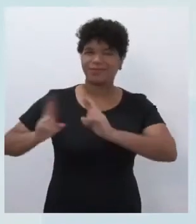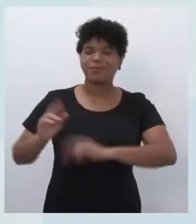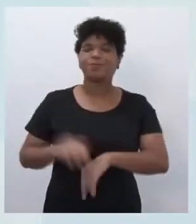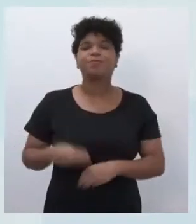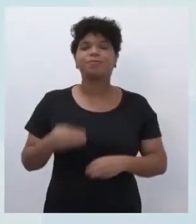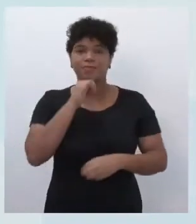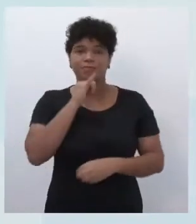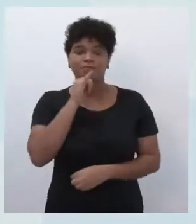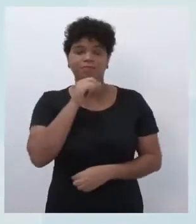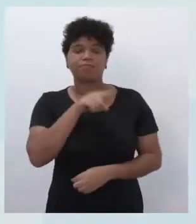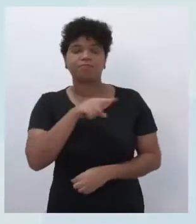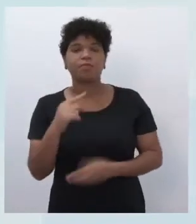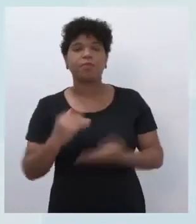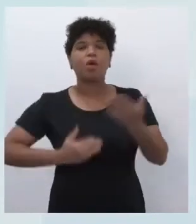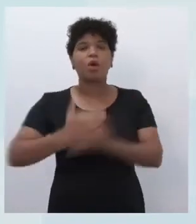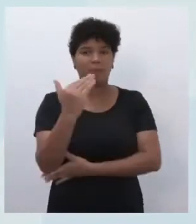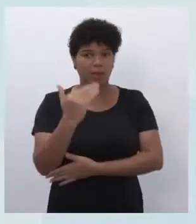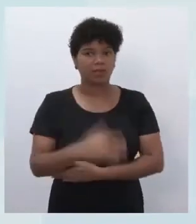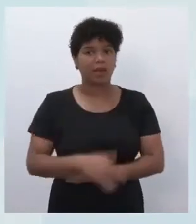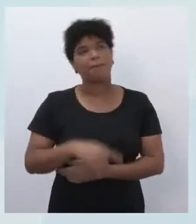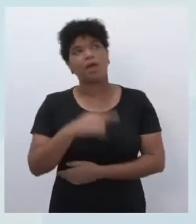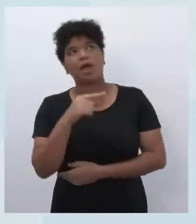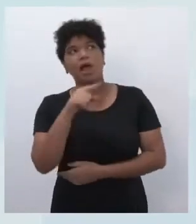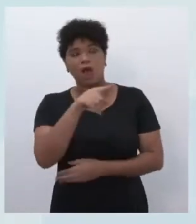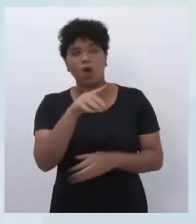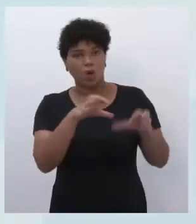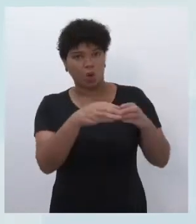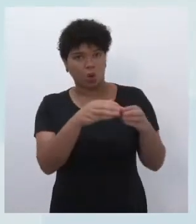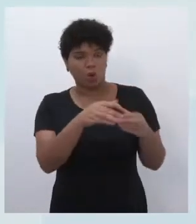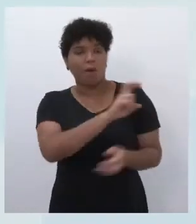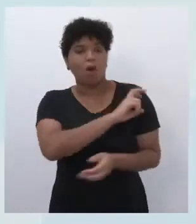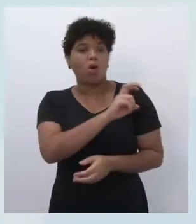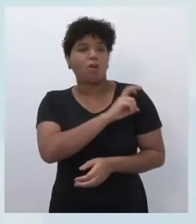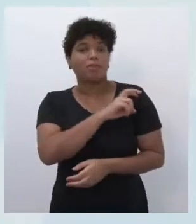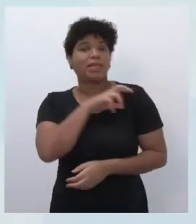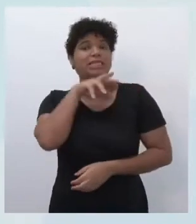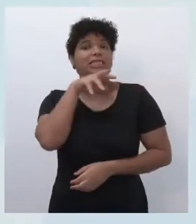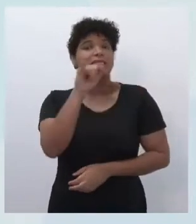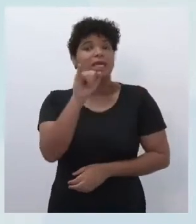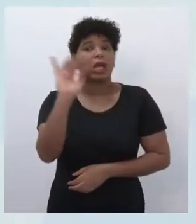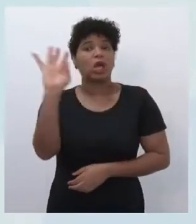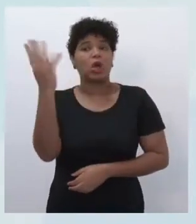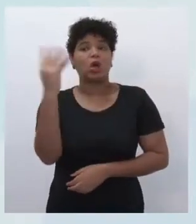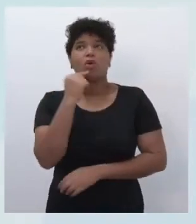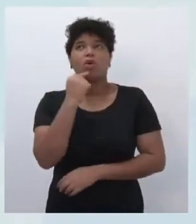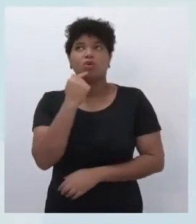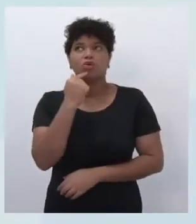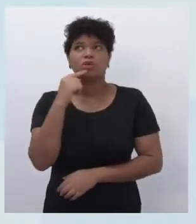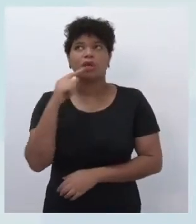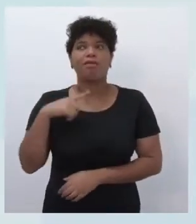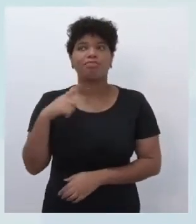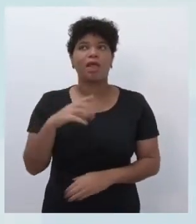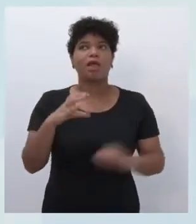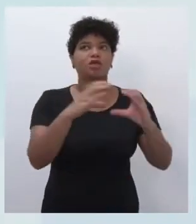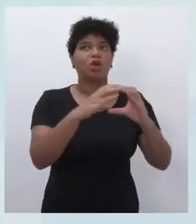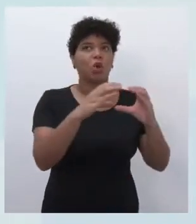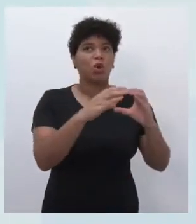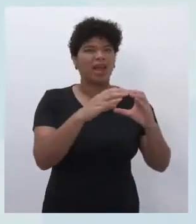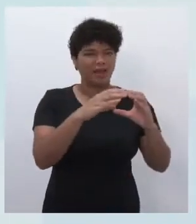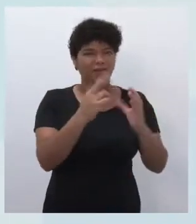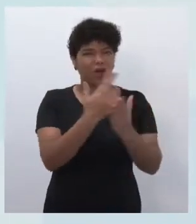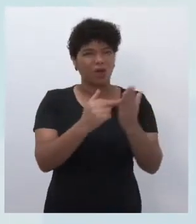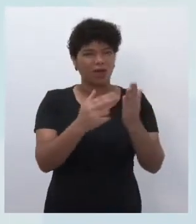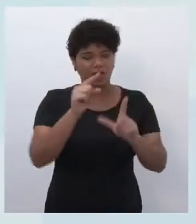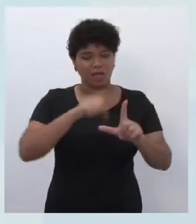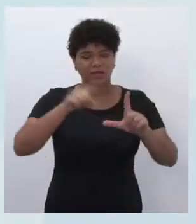a recuperação intensiva no 5º ano, você verificasse que levou o infográfico com a perspectiva de trabalhar